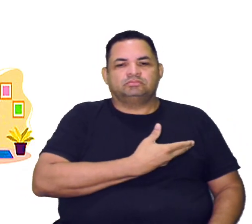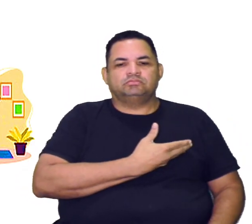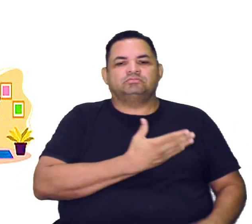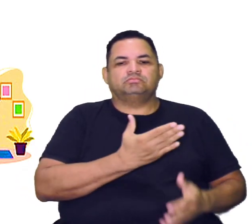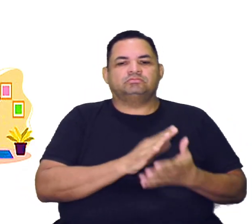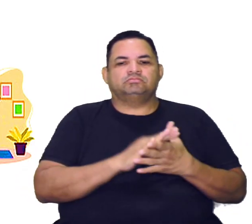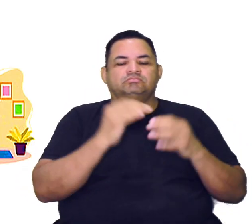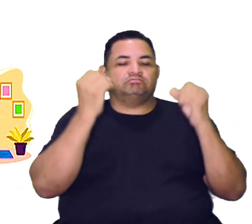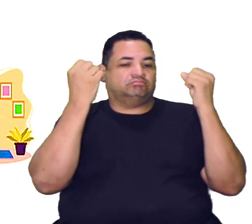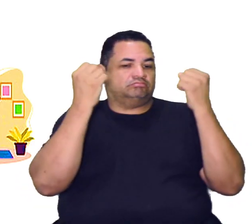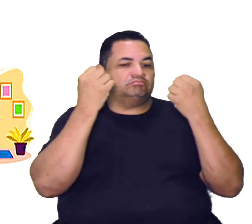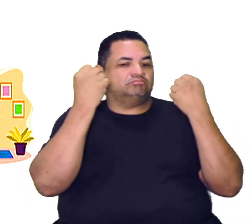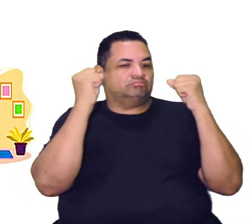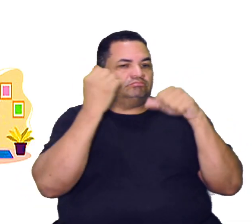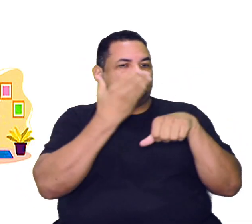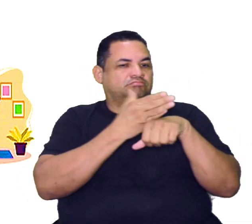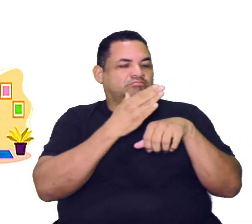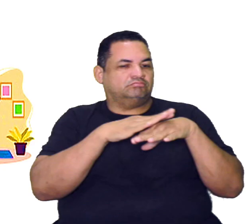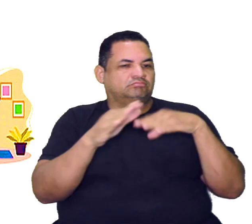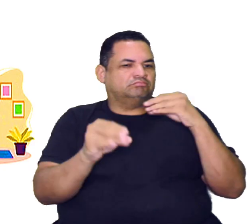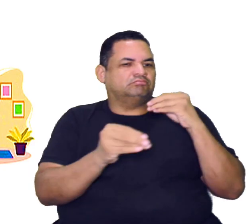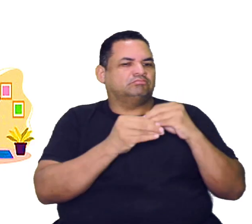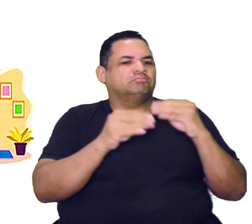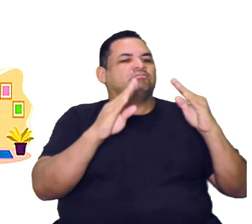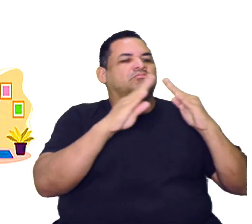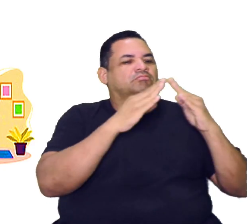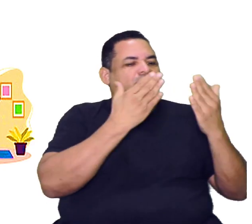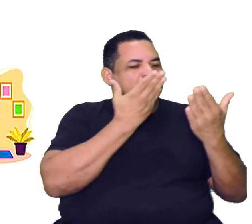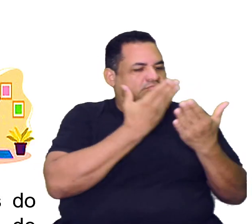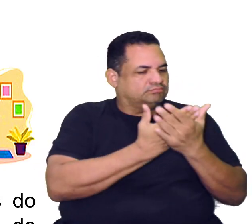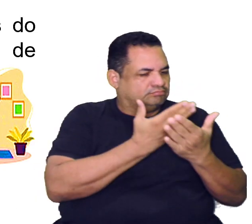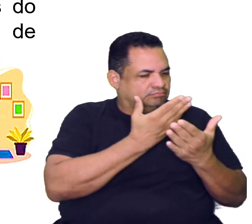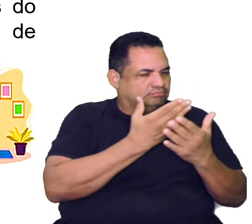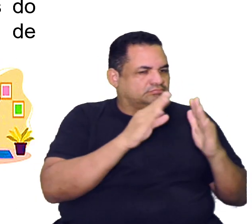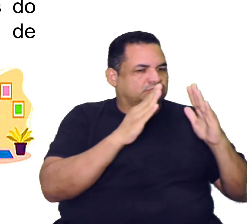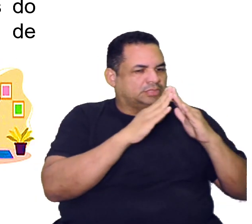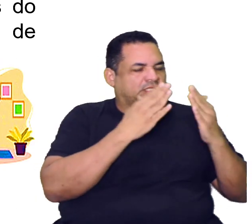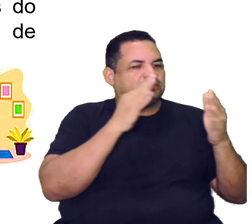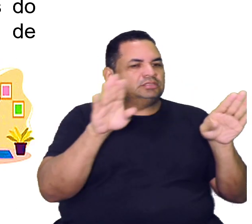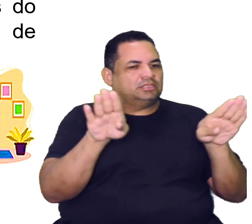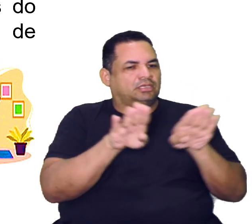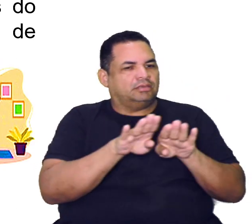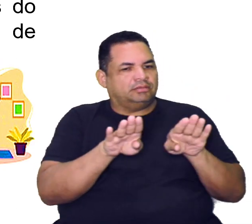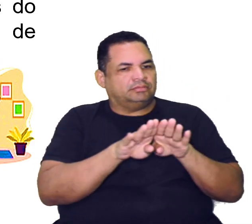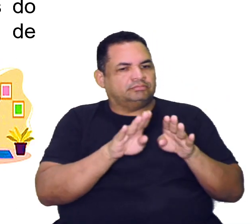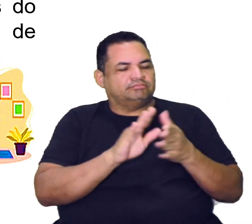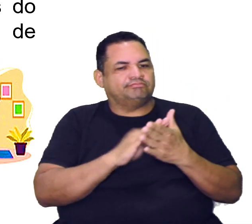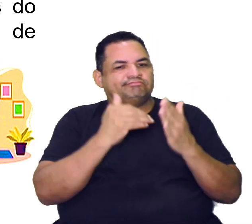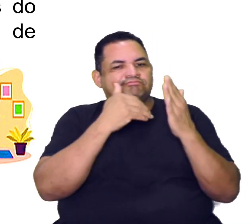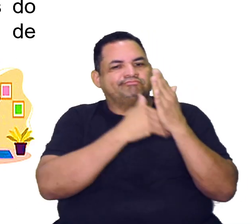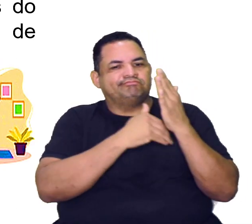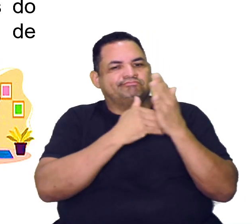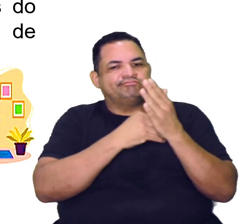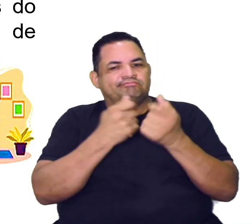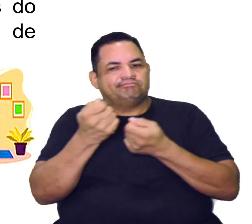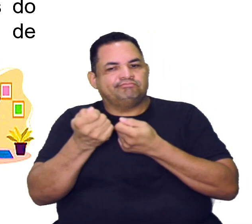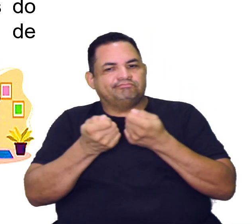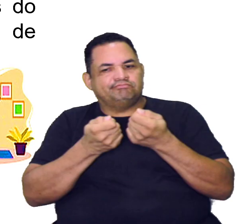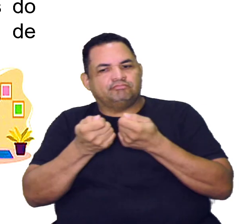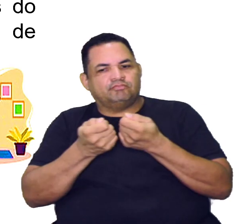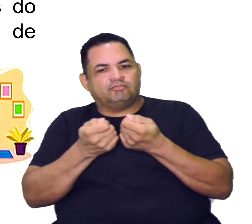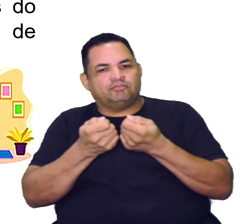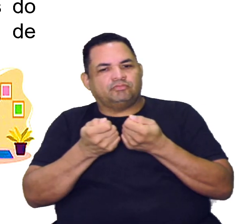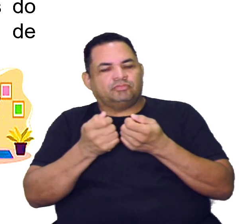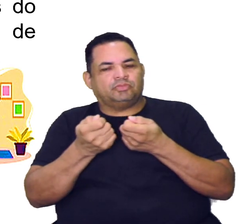inserir exercícios físicos. Em casa não, prof? Em casa sim, com certeza. O segredo é a gente saber controlar as